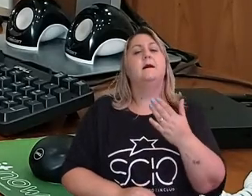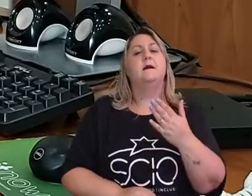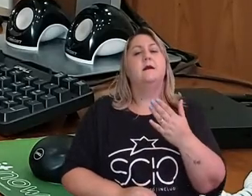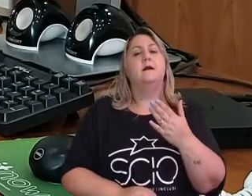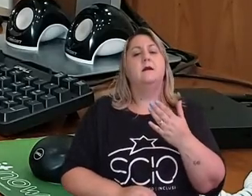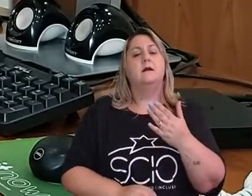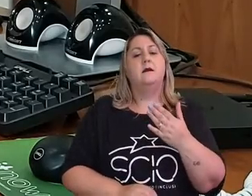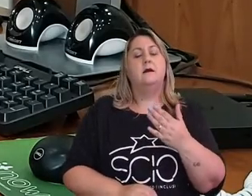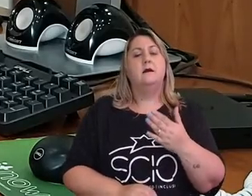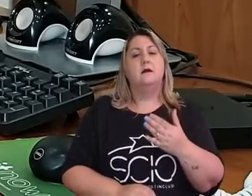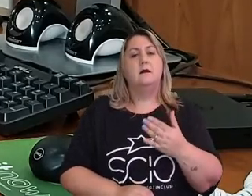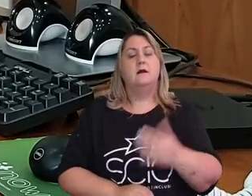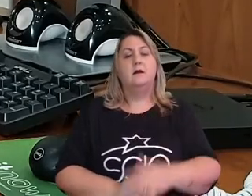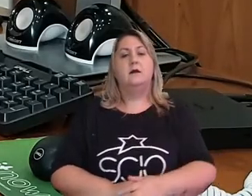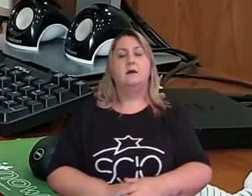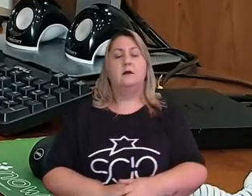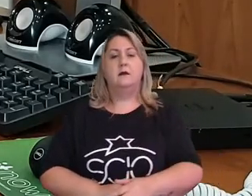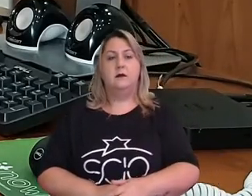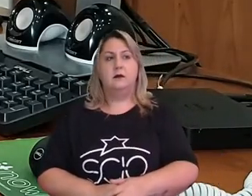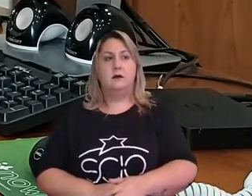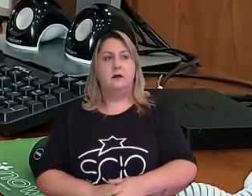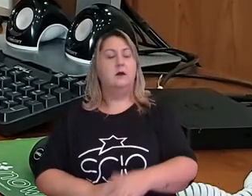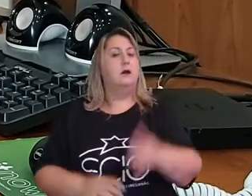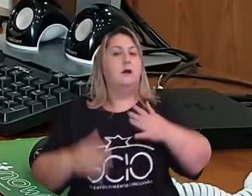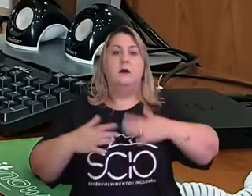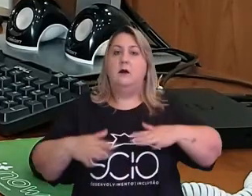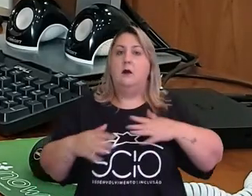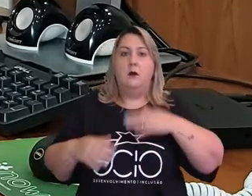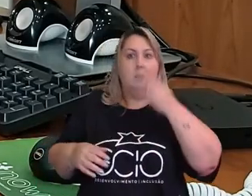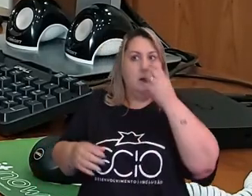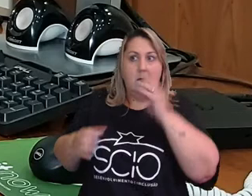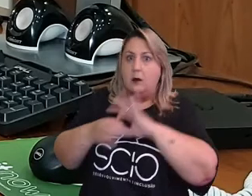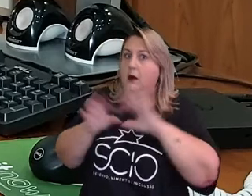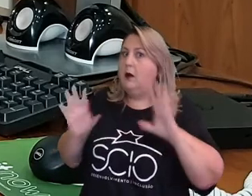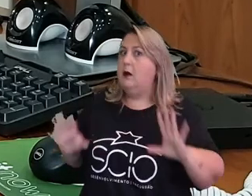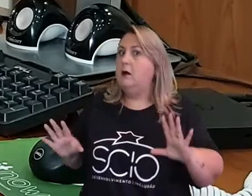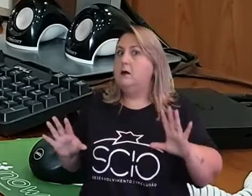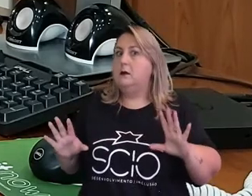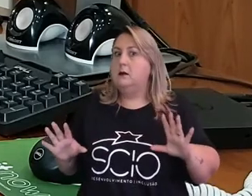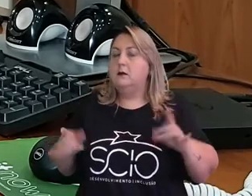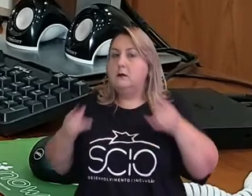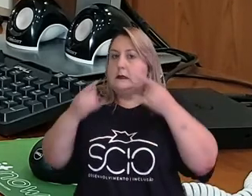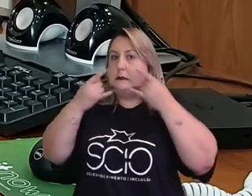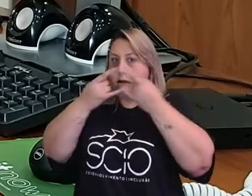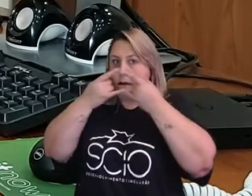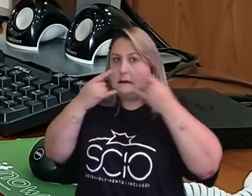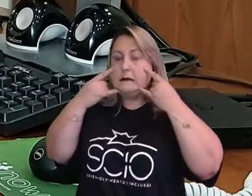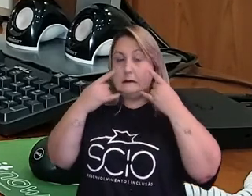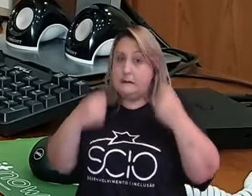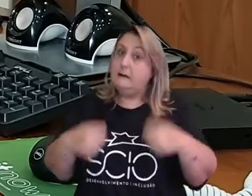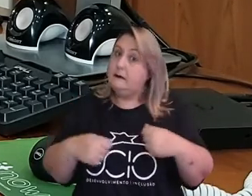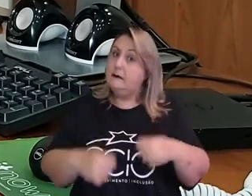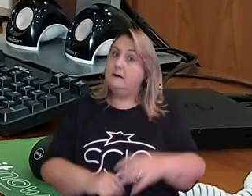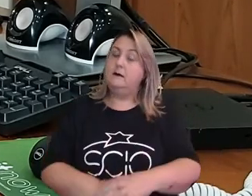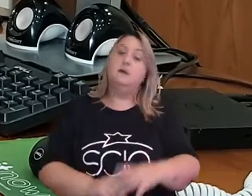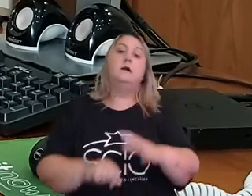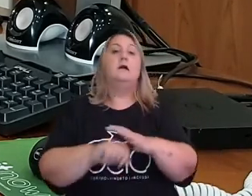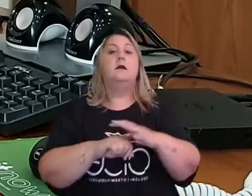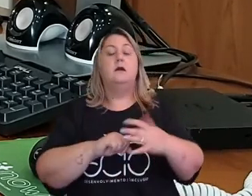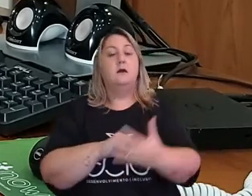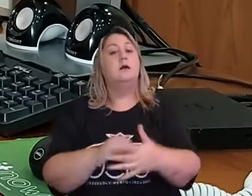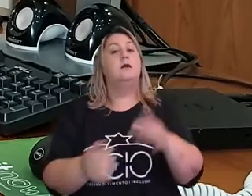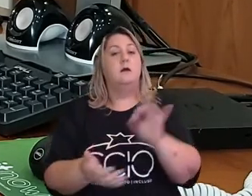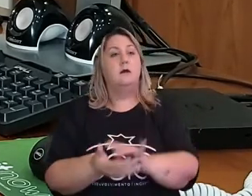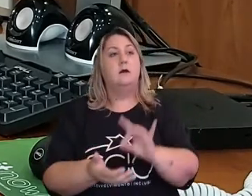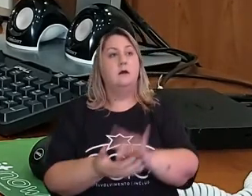de coração, gente, né? Não relaxem, não podemos relaxar. Né? Essa Covid, de fato, se